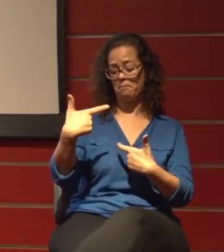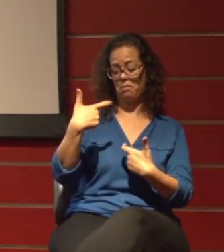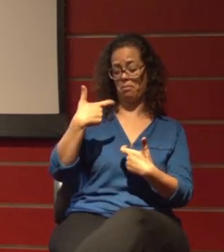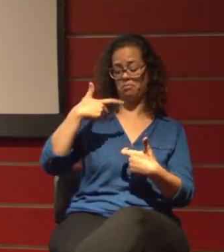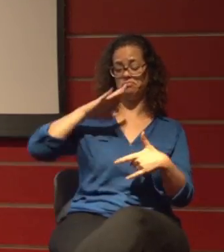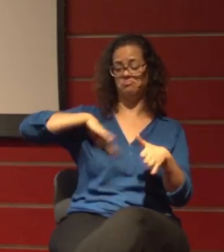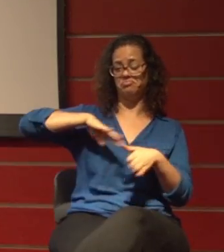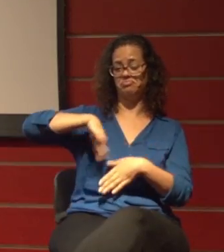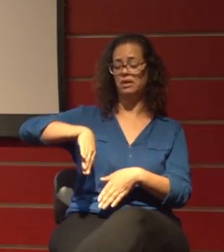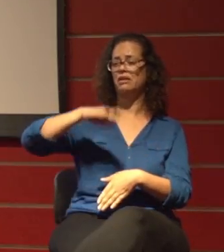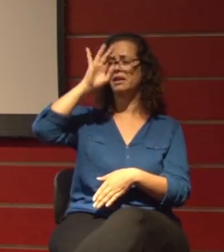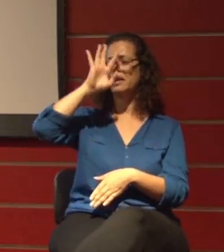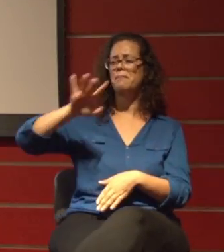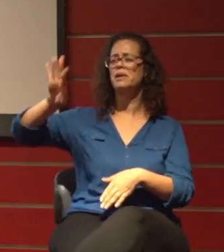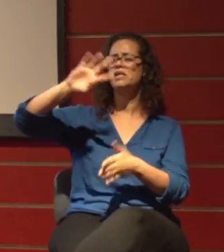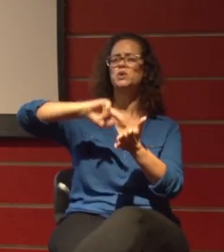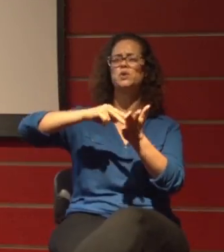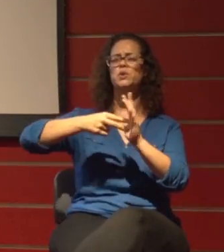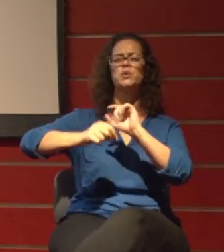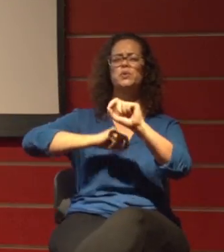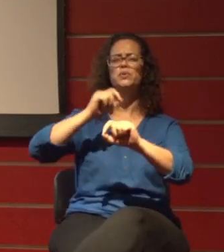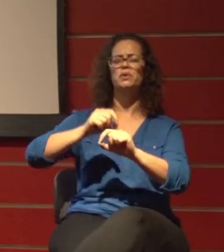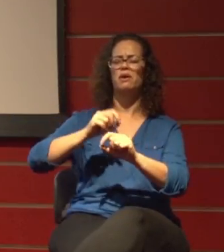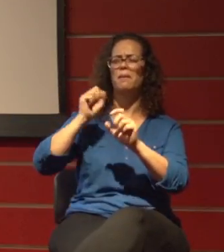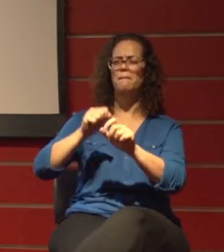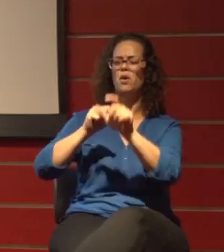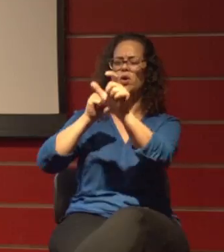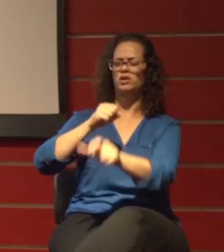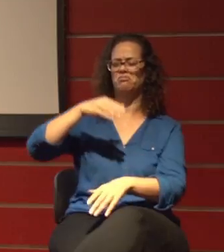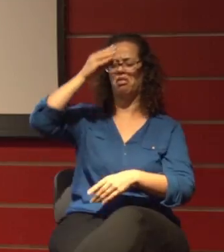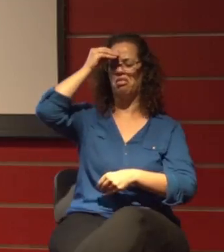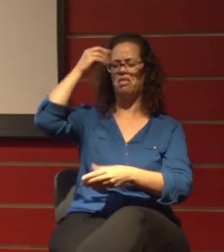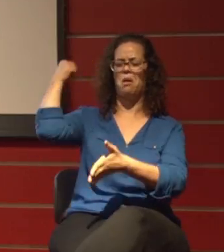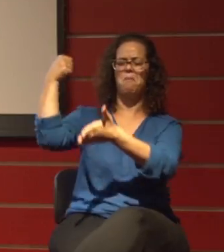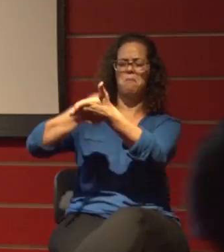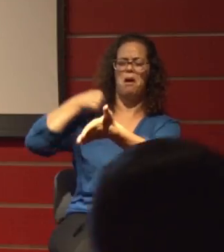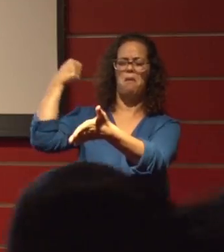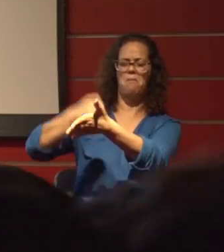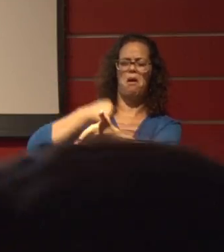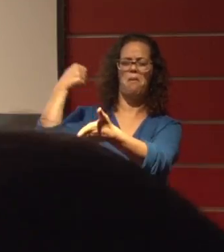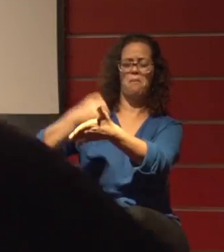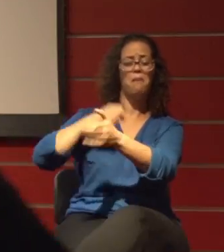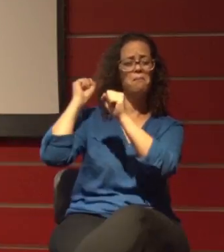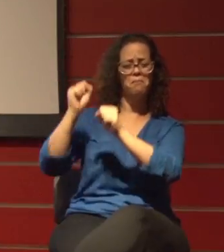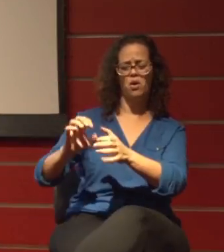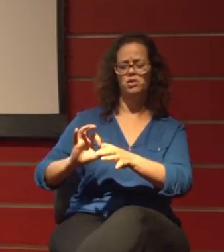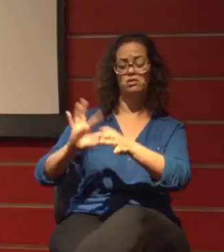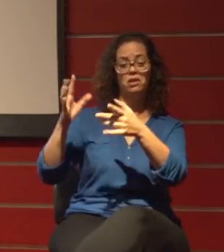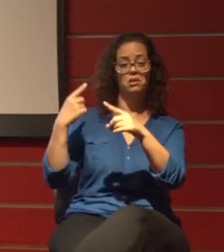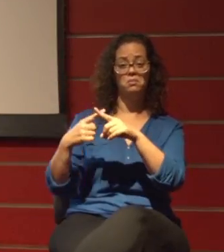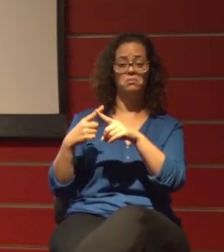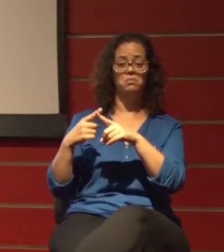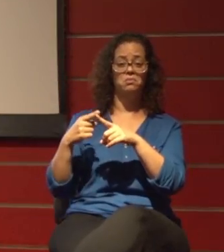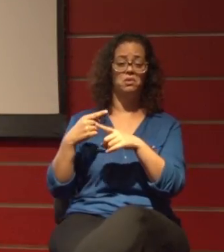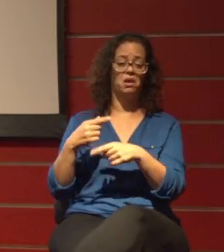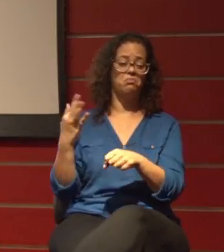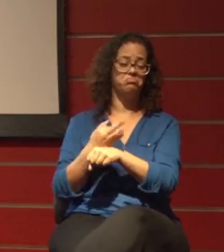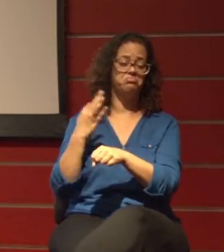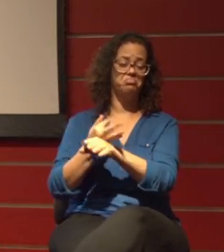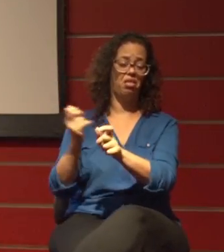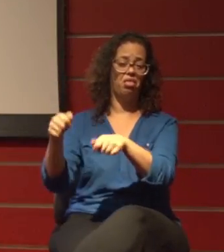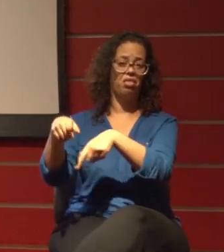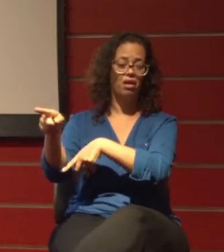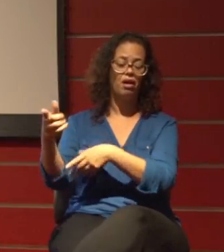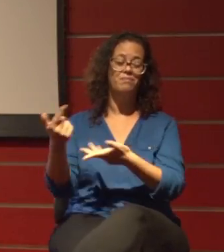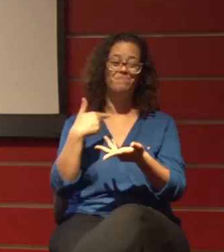que né Então quer dizer que você pode bater bater que sempre vai ter né então eu acho que é interessante mas